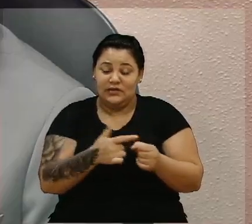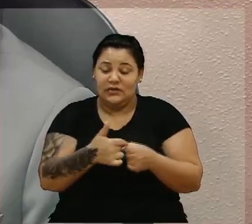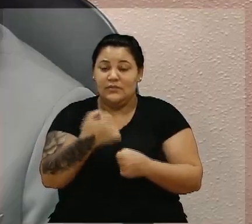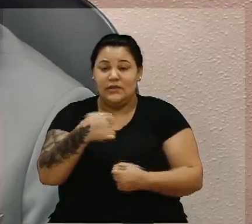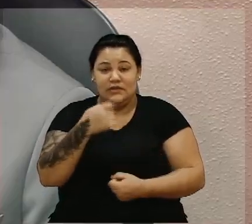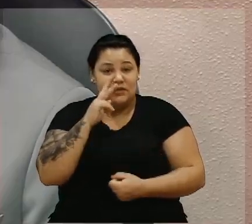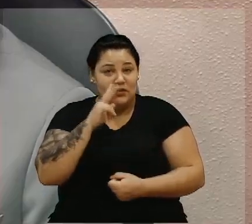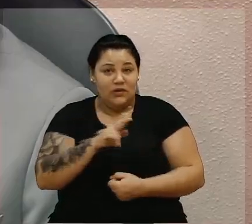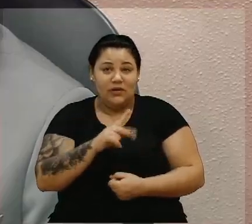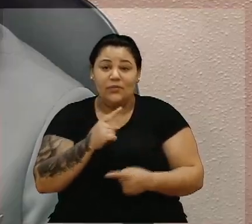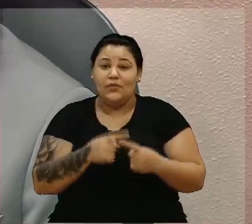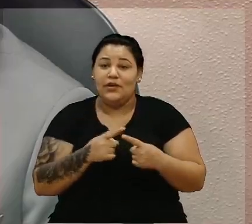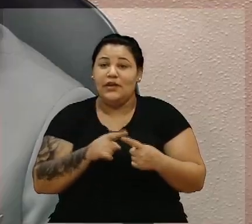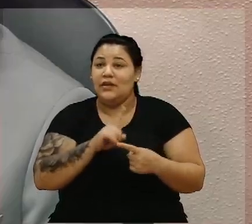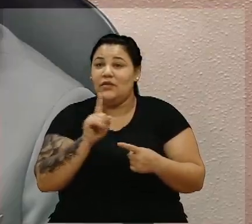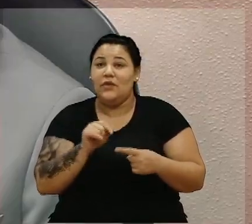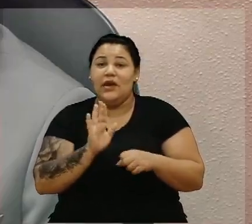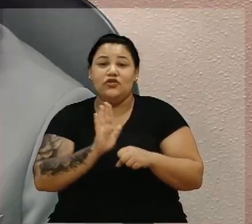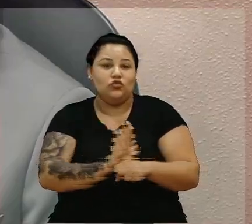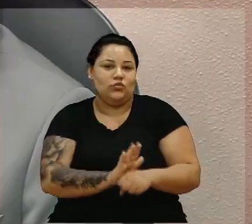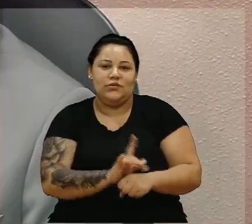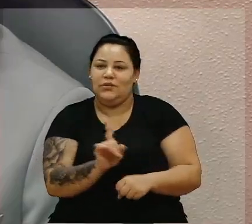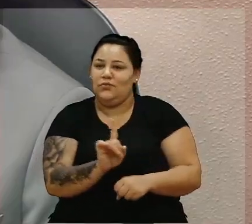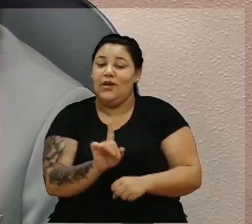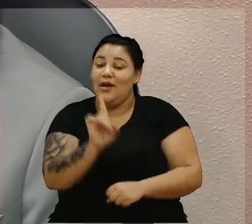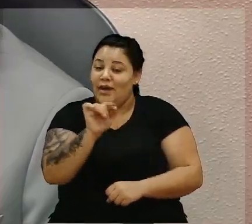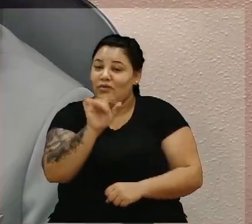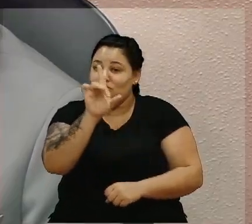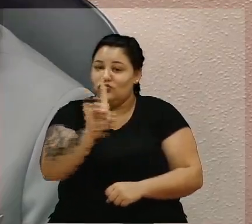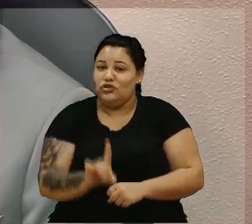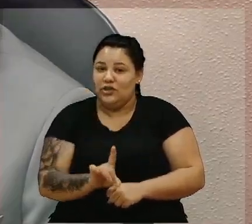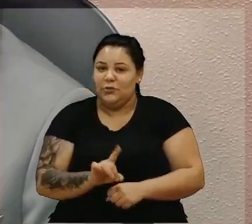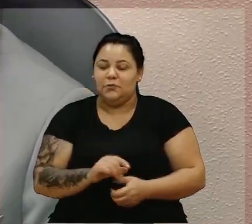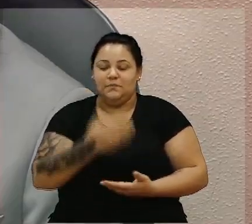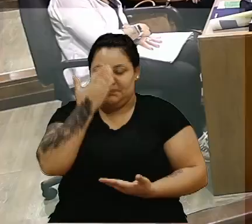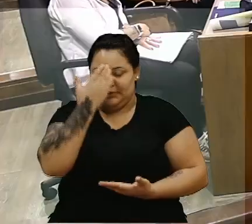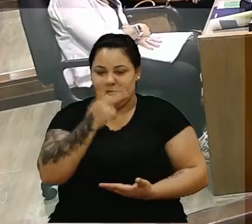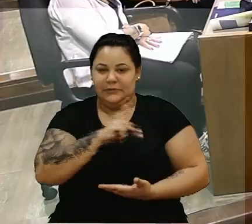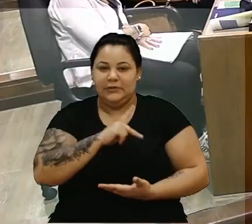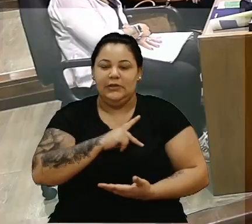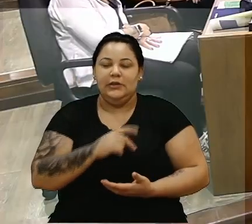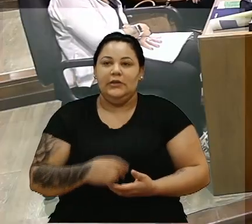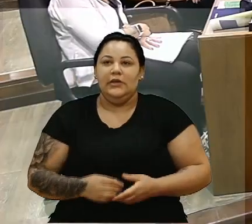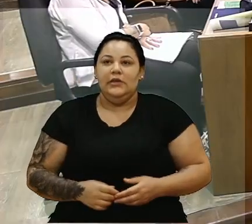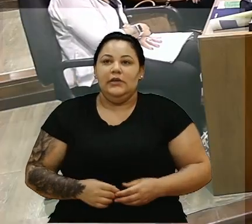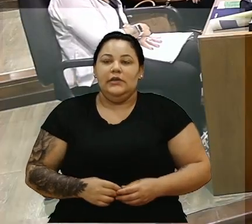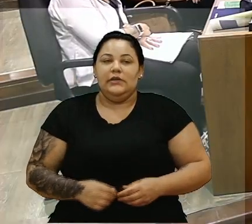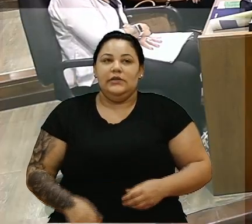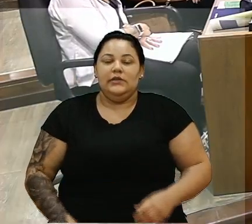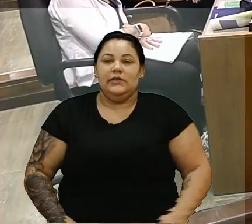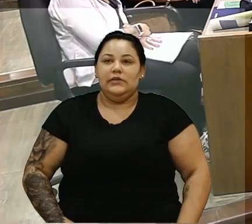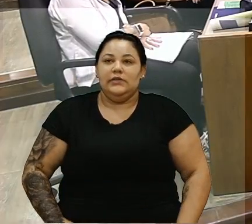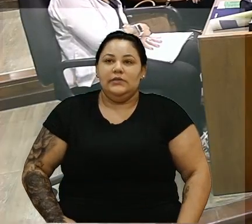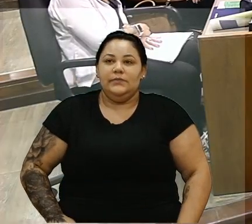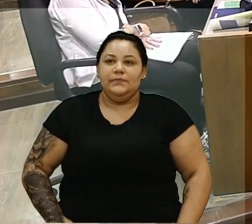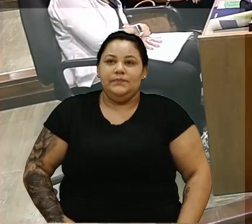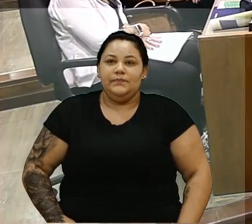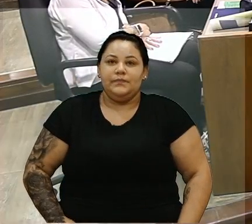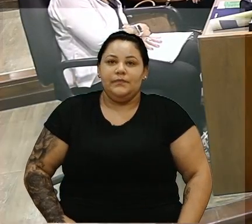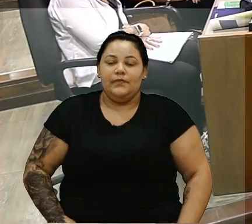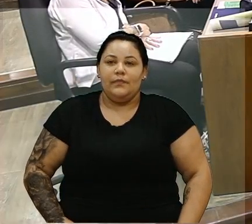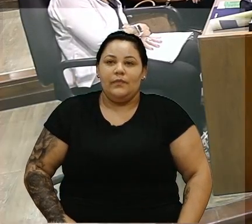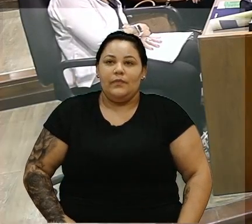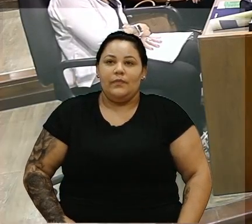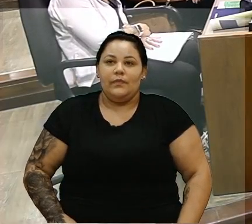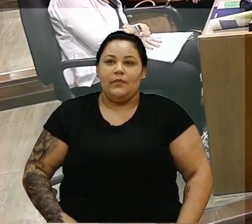ela não é caridade, ela é um direito, e nós precisamos tratar dessa forma. Obrigado, senhor presidente. Obrigado, vereadora Andressa.